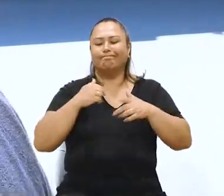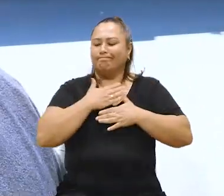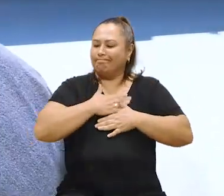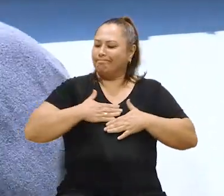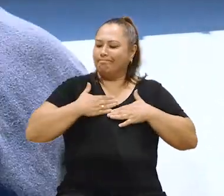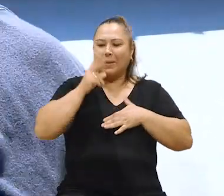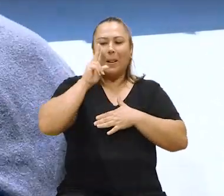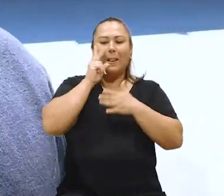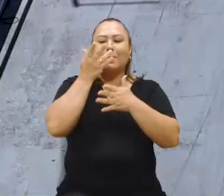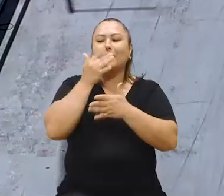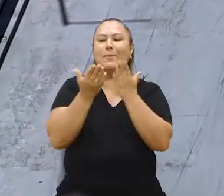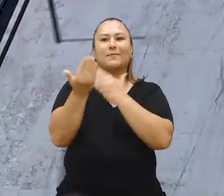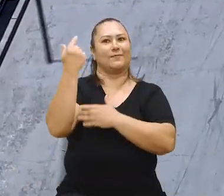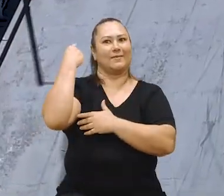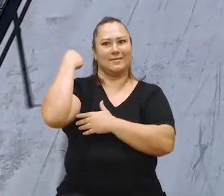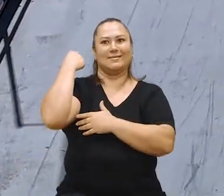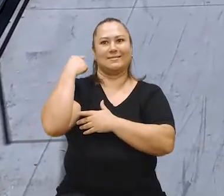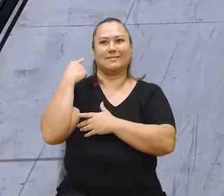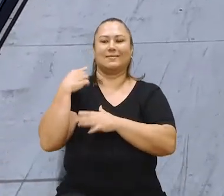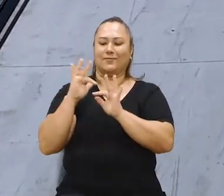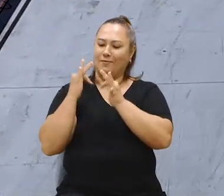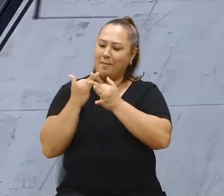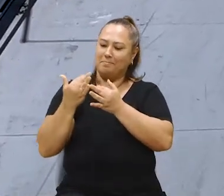pais me traziam aqui no parque.